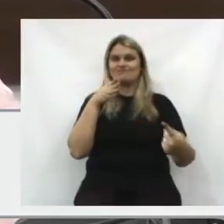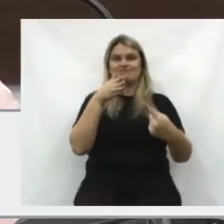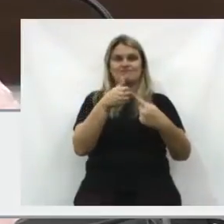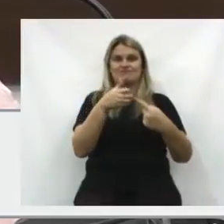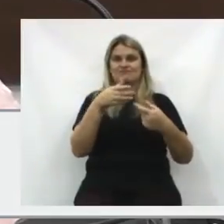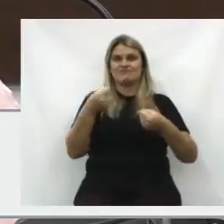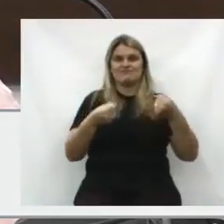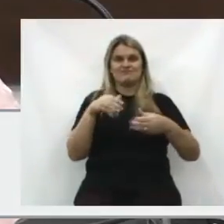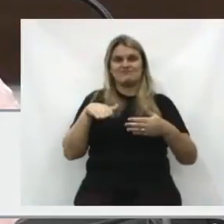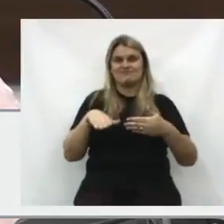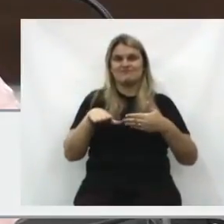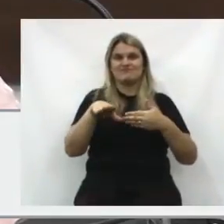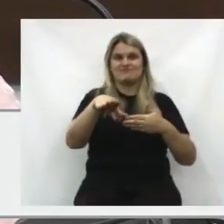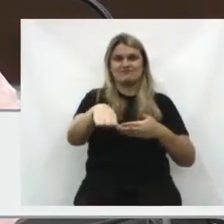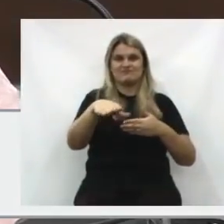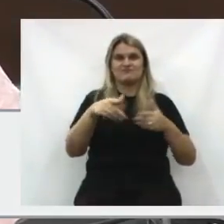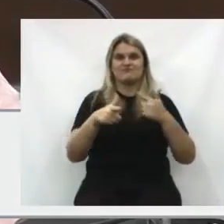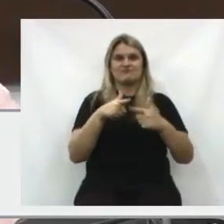terem acesso